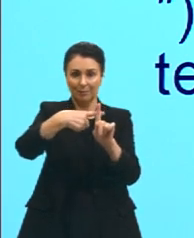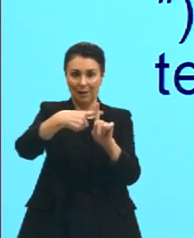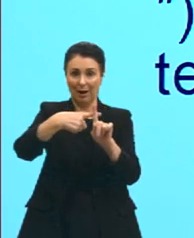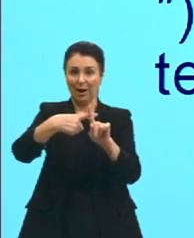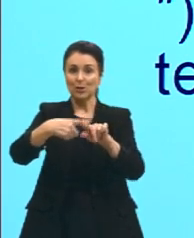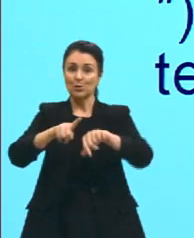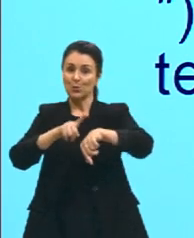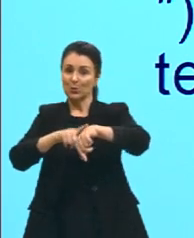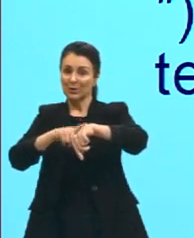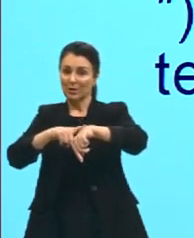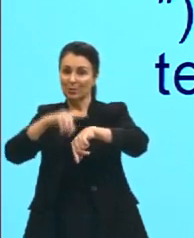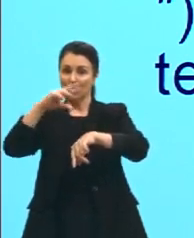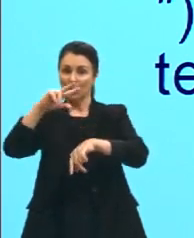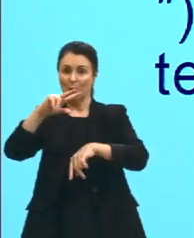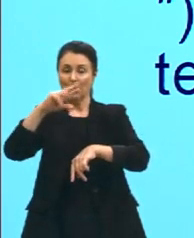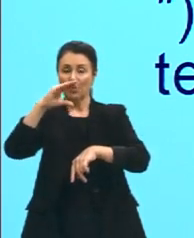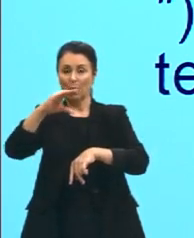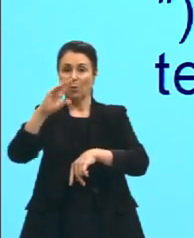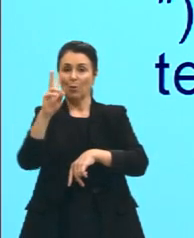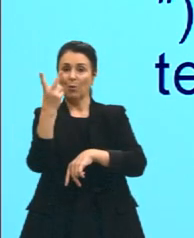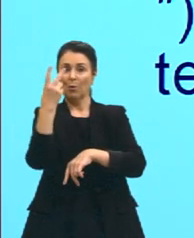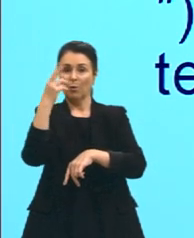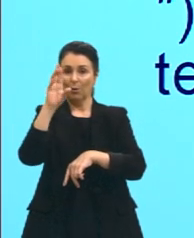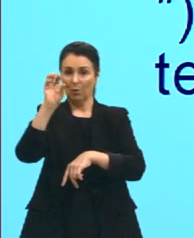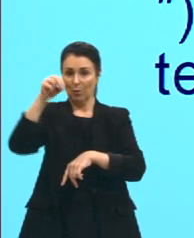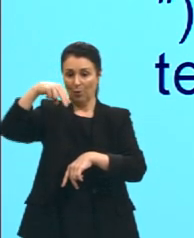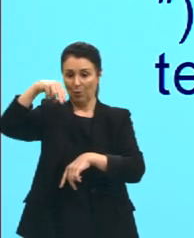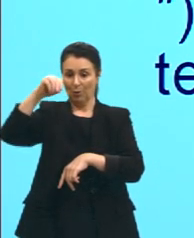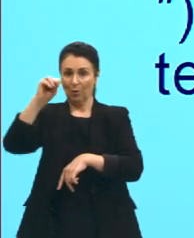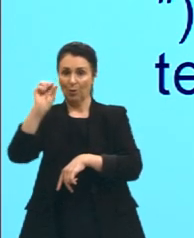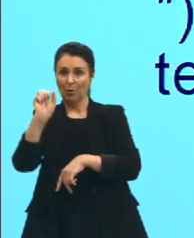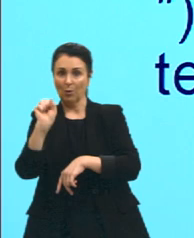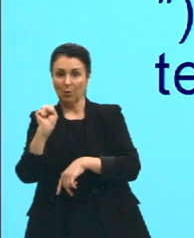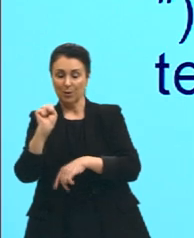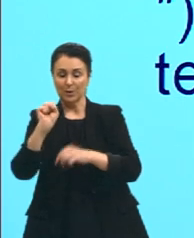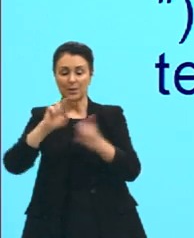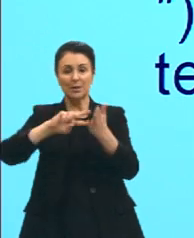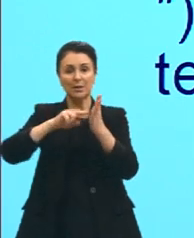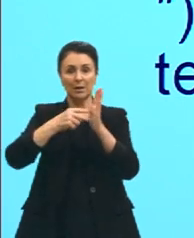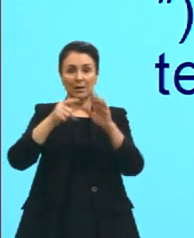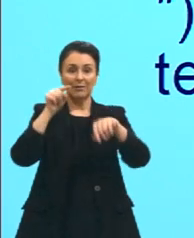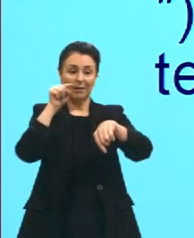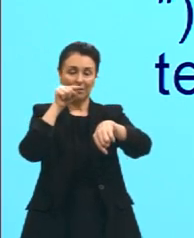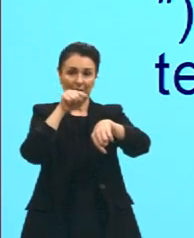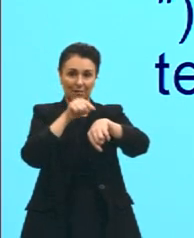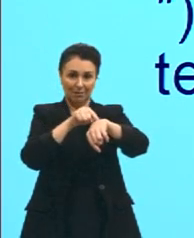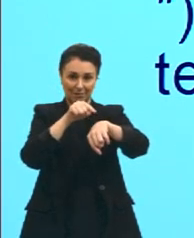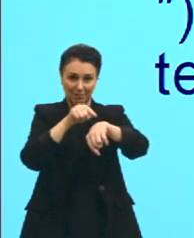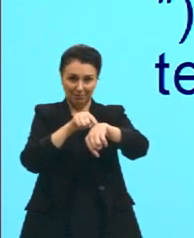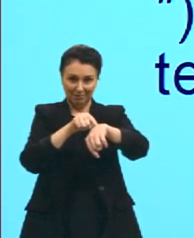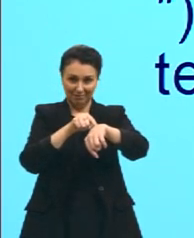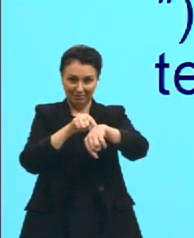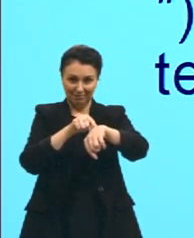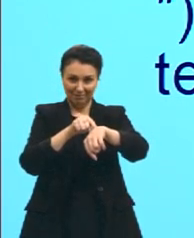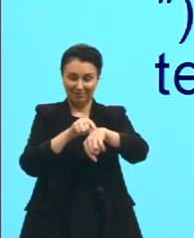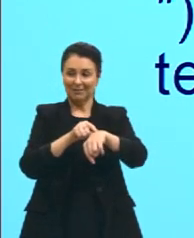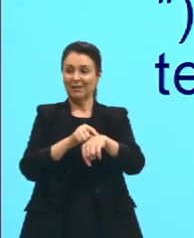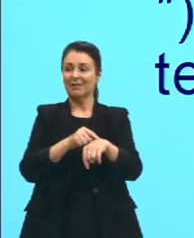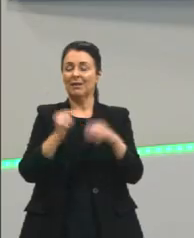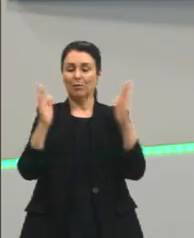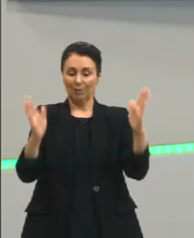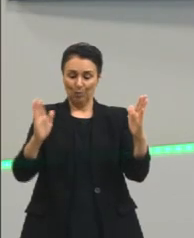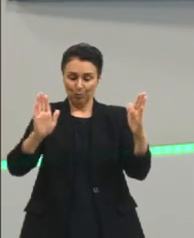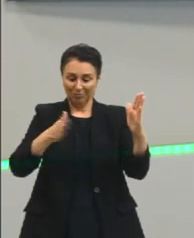né cromia Chronos que significa tempo então diacronia significa através